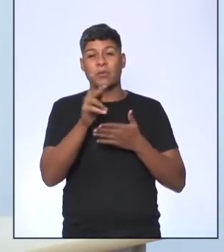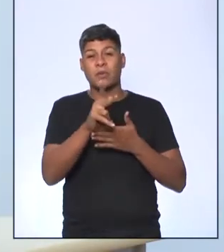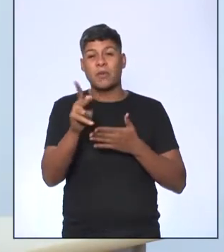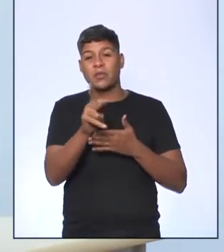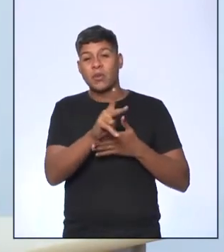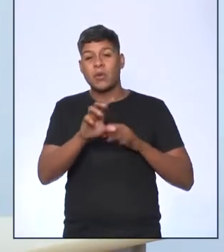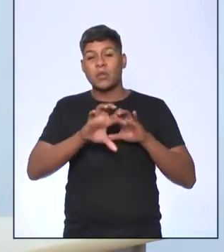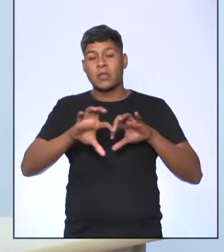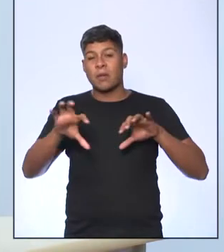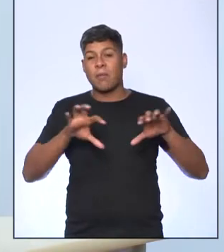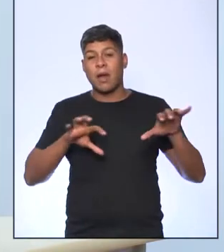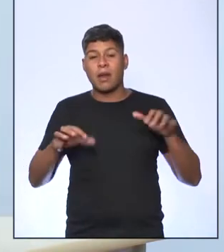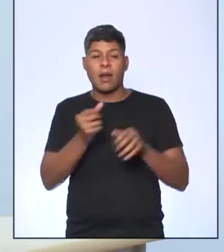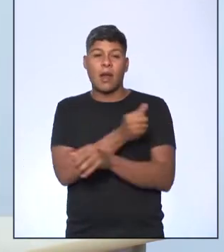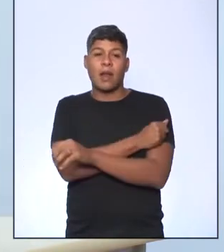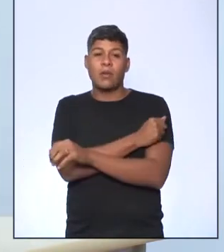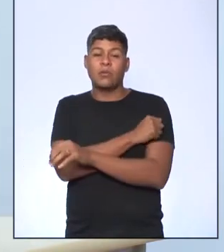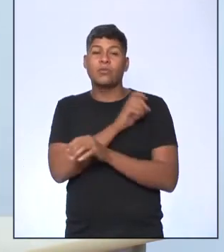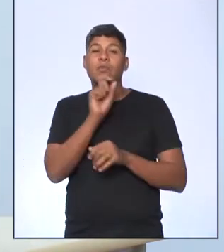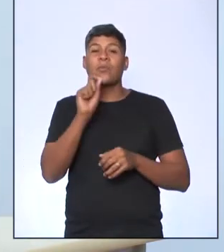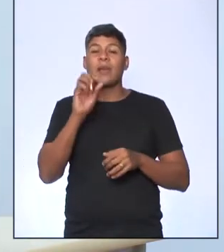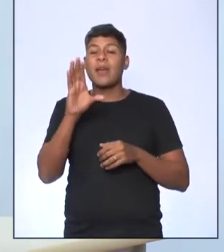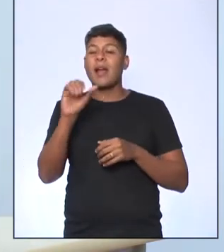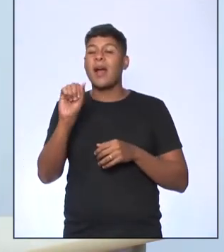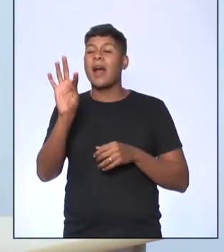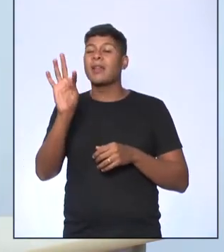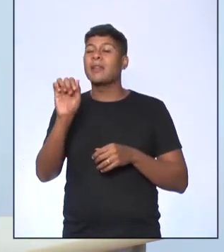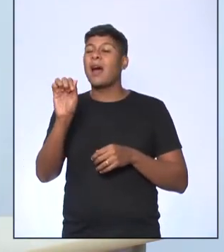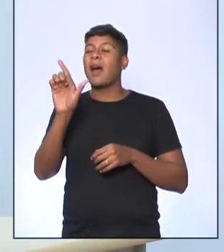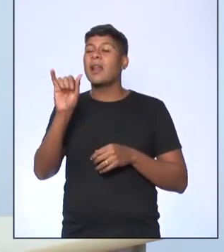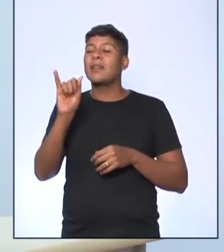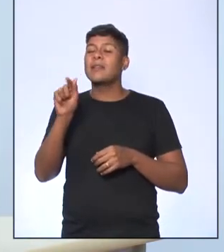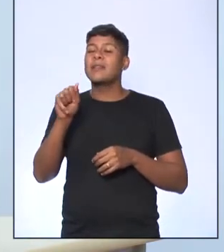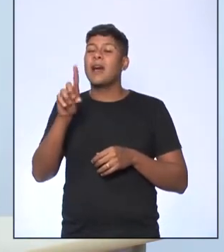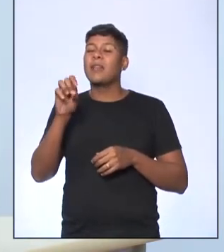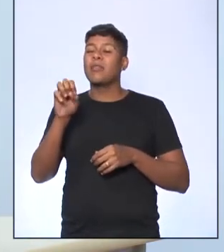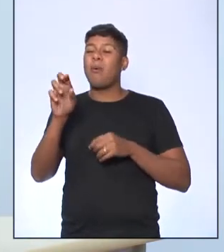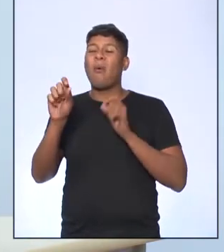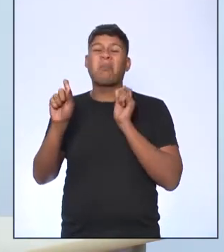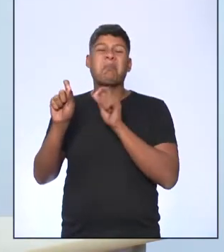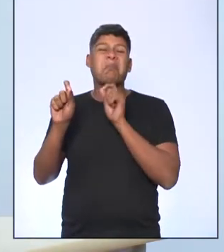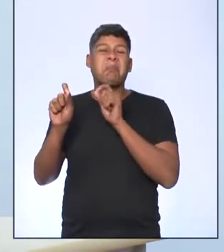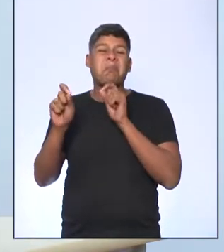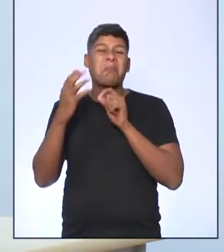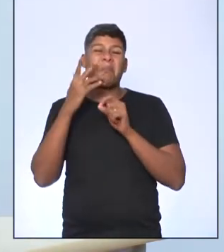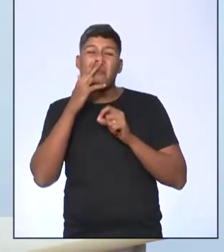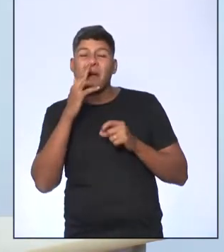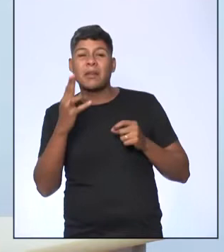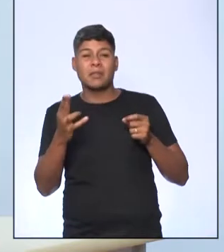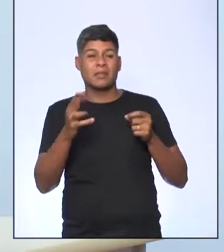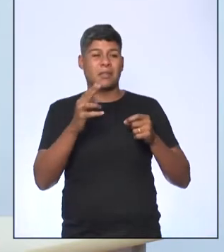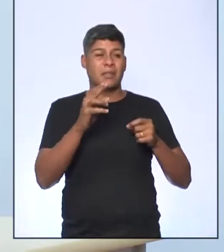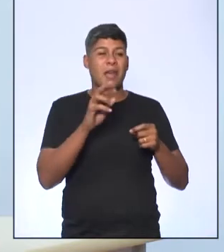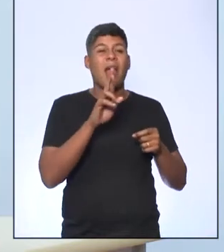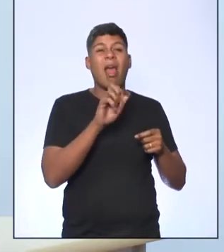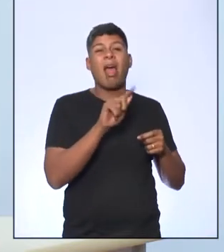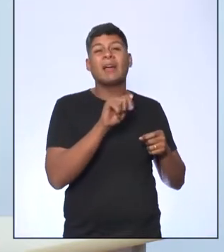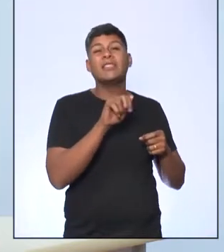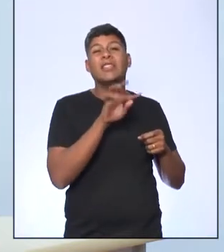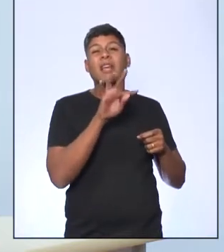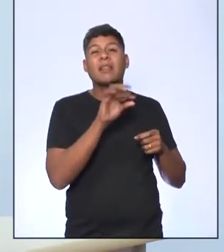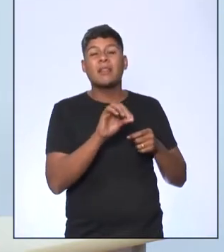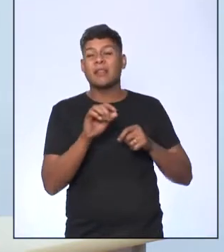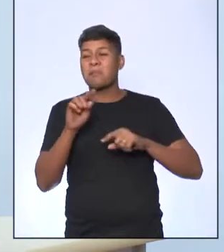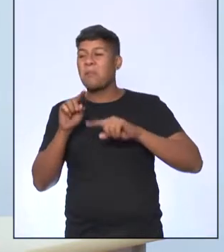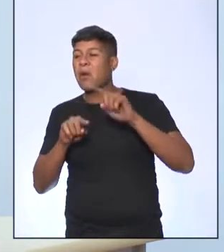teve que separar os alunos. O que esse catalisador faz? Ele não age nem como reagente, nem como produto. Ele vai fazer